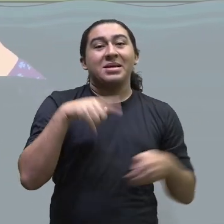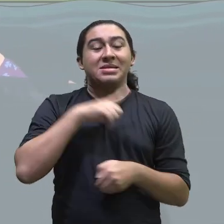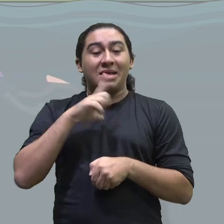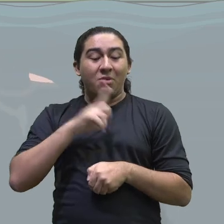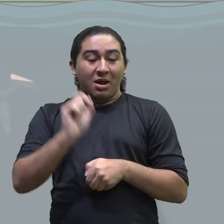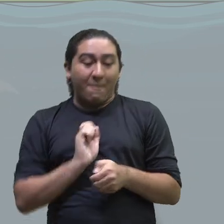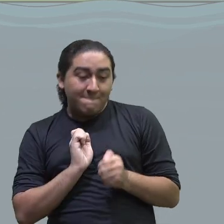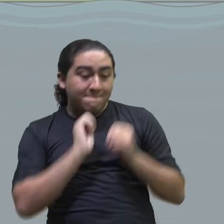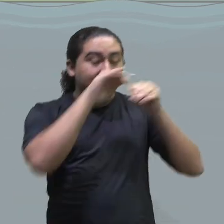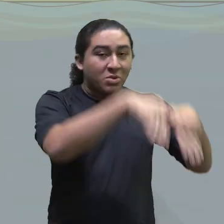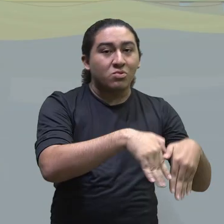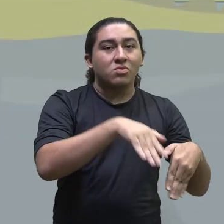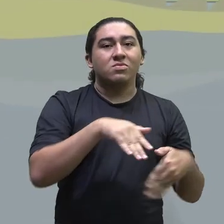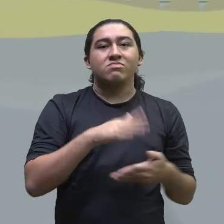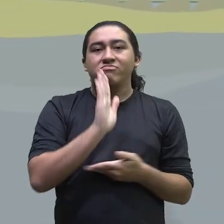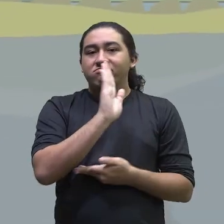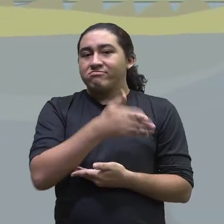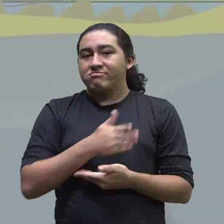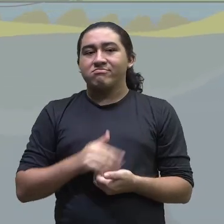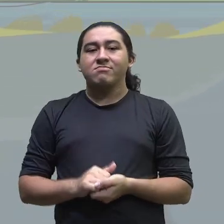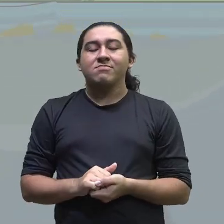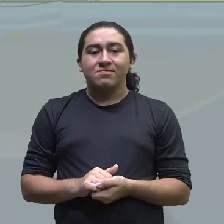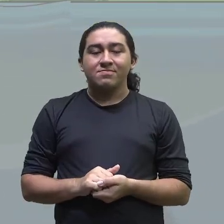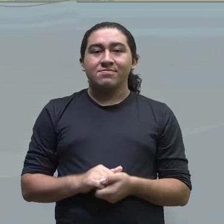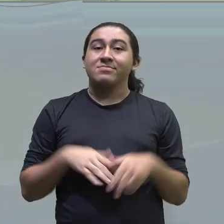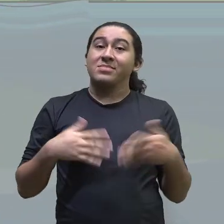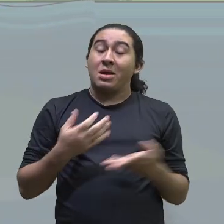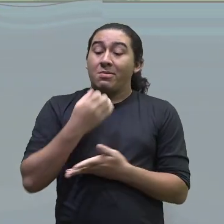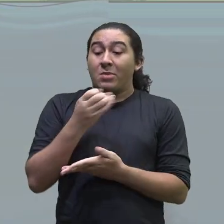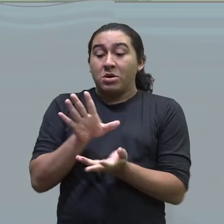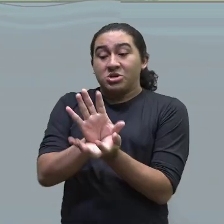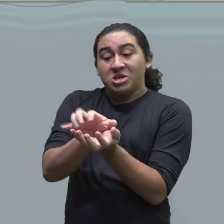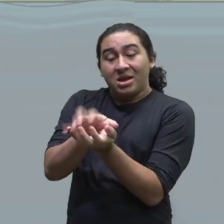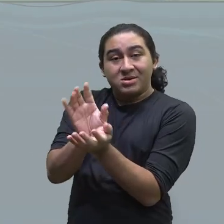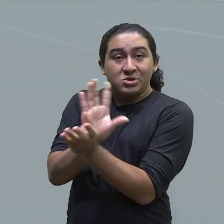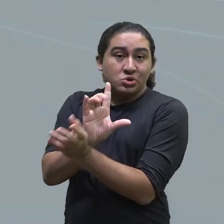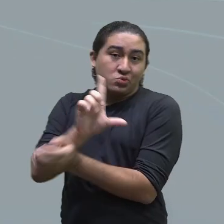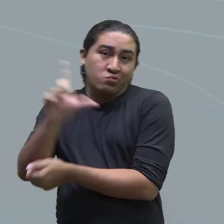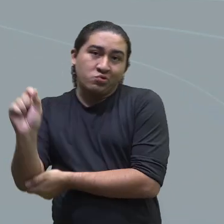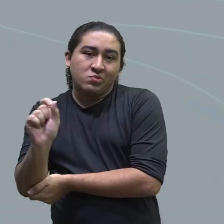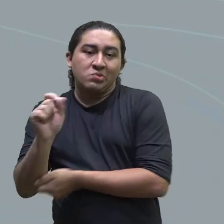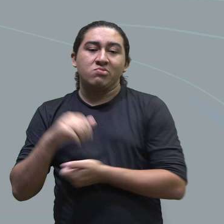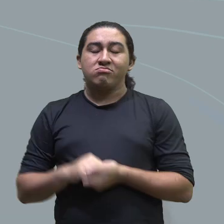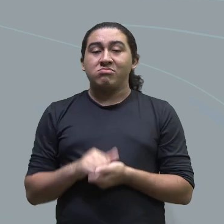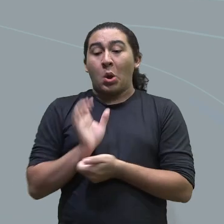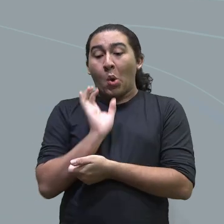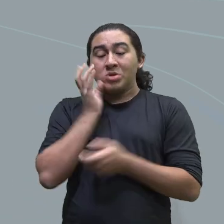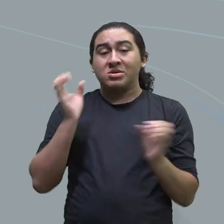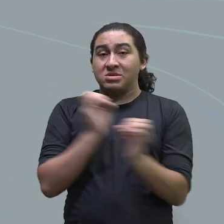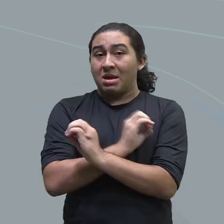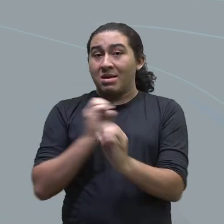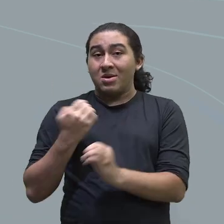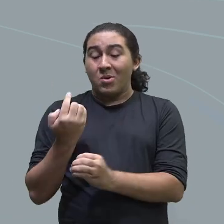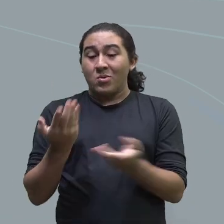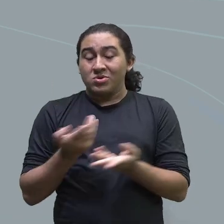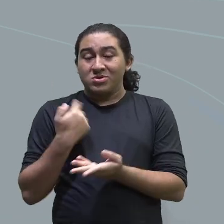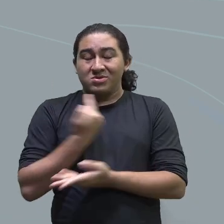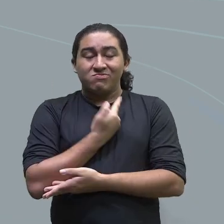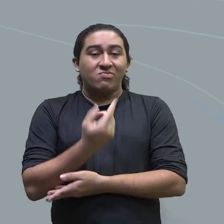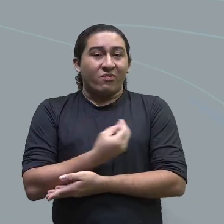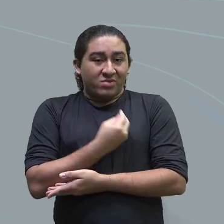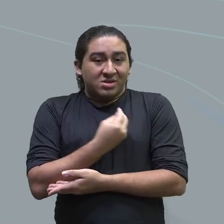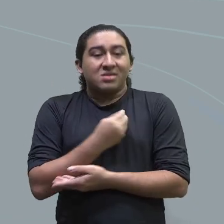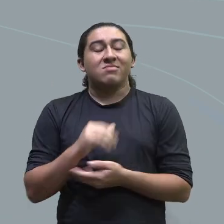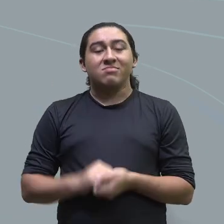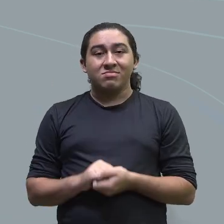pulamos para fora do rio. Felizmente, o jacaré sumiu. Nada aconteceu e hoje estamos aqui, fundando